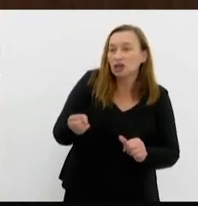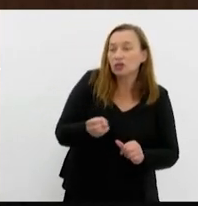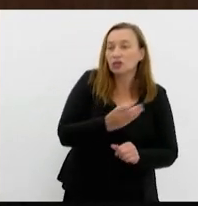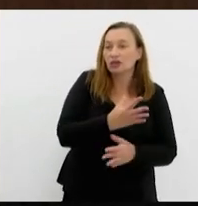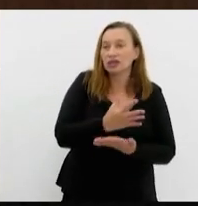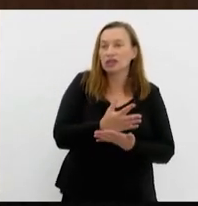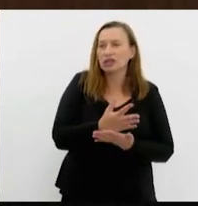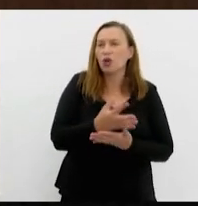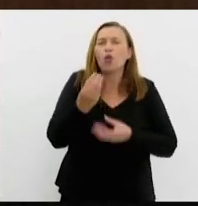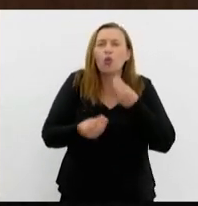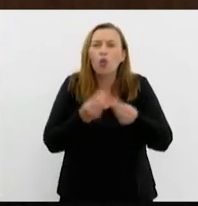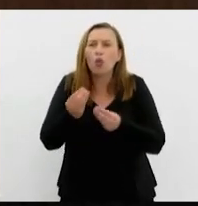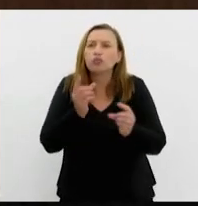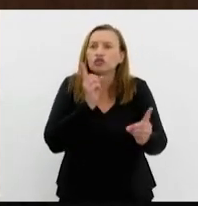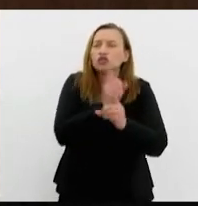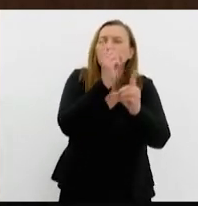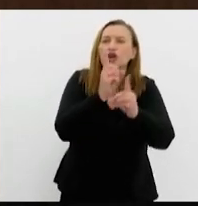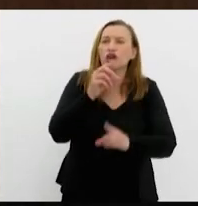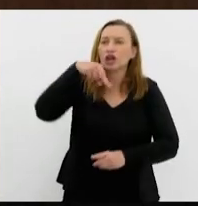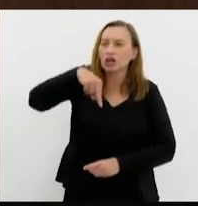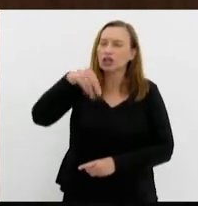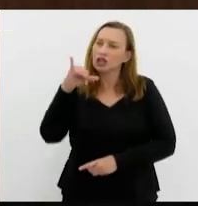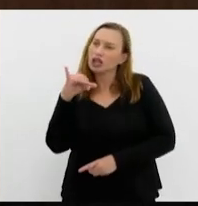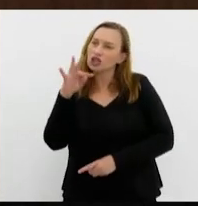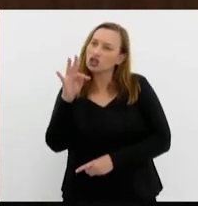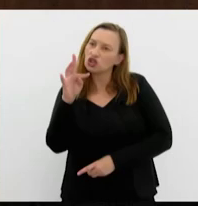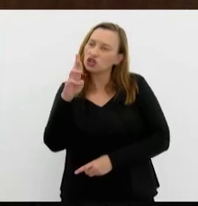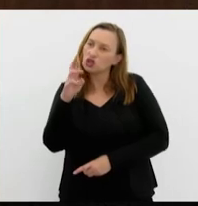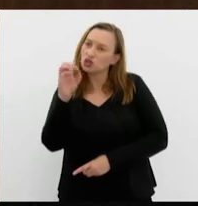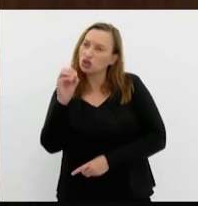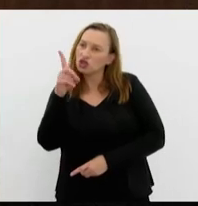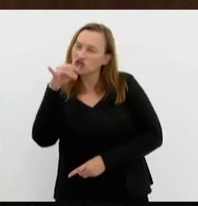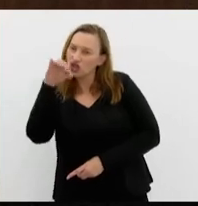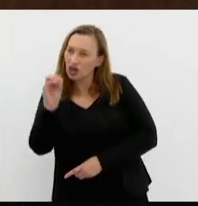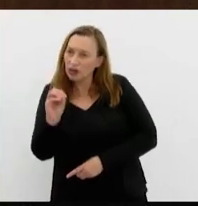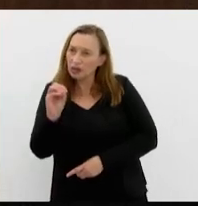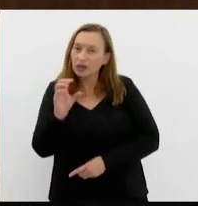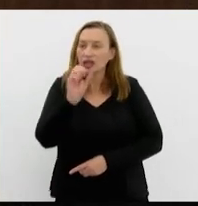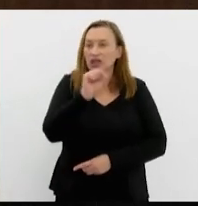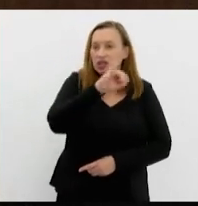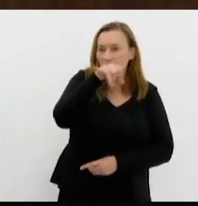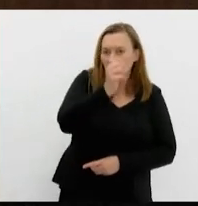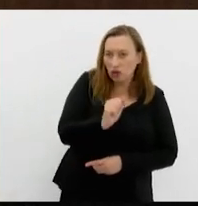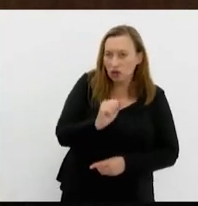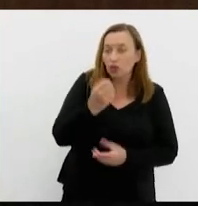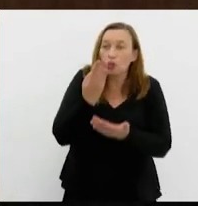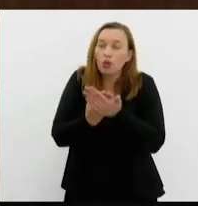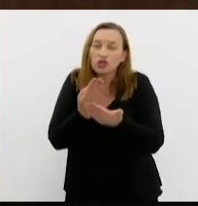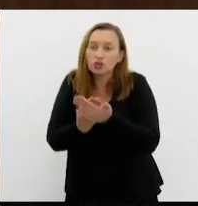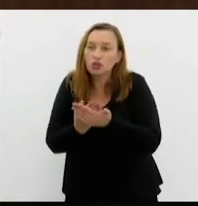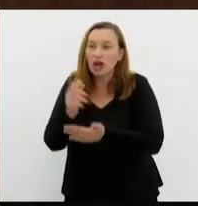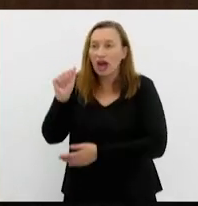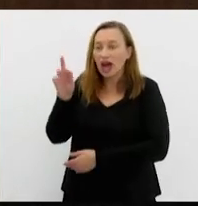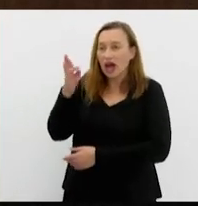a fixação de nitrogênio na soja, conseguiu que eliminasse com isso, com esse estudo de agroecologia, eliminasse o uso